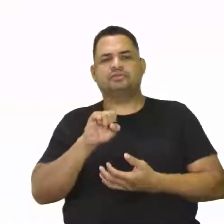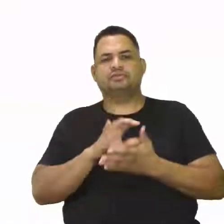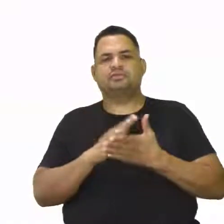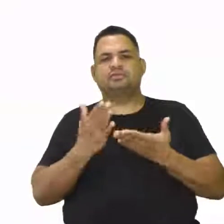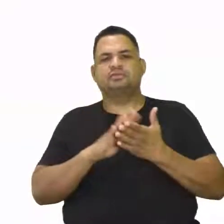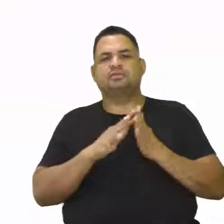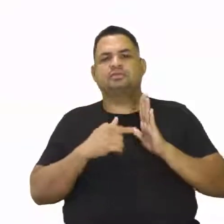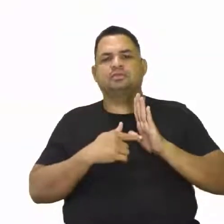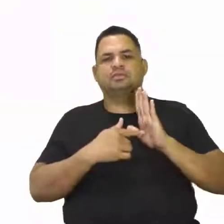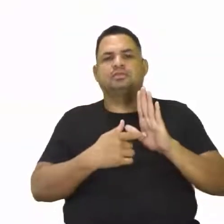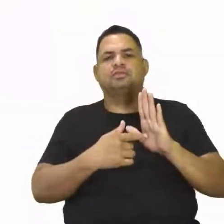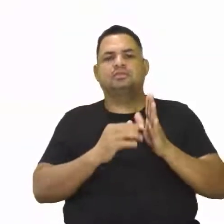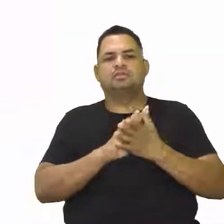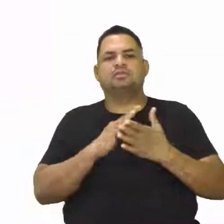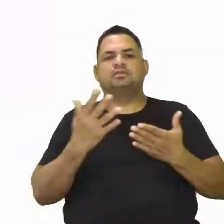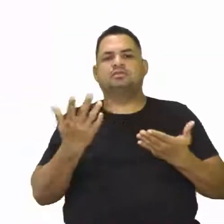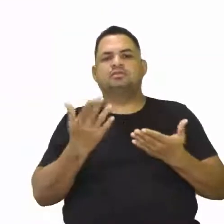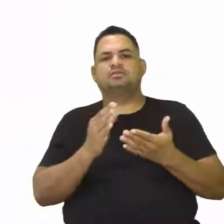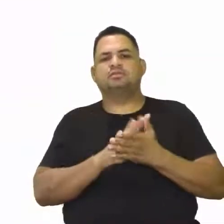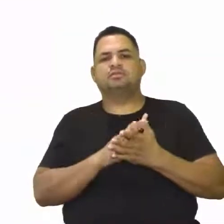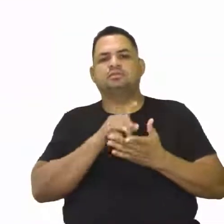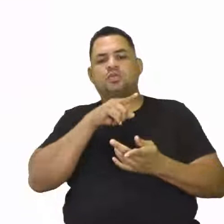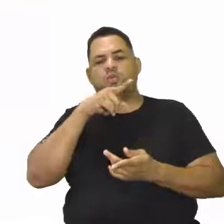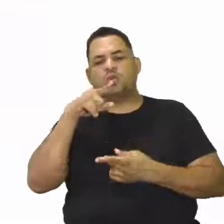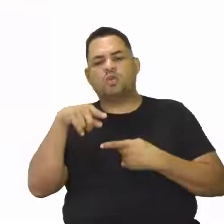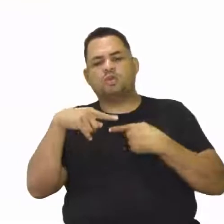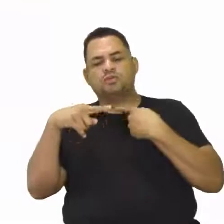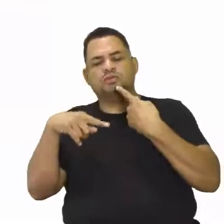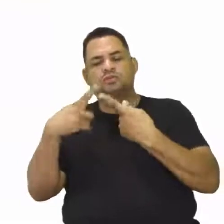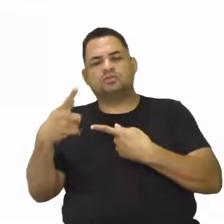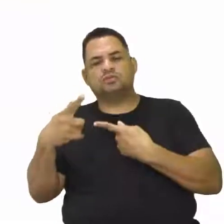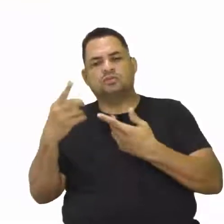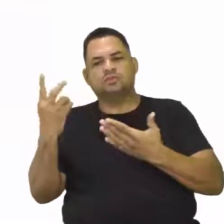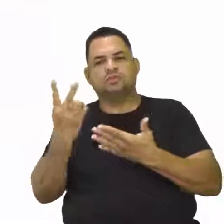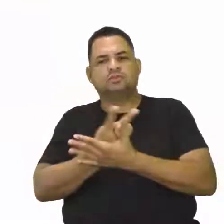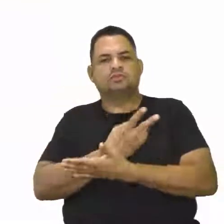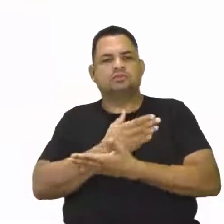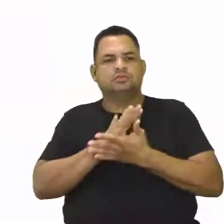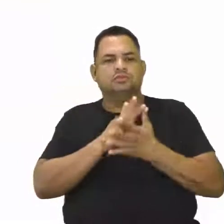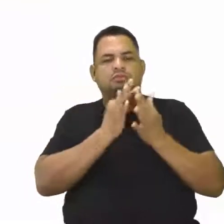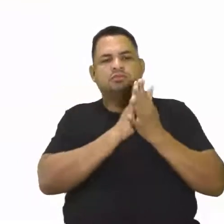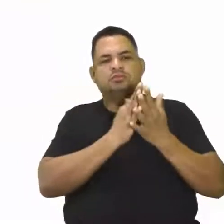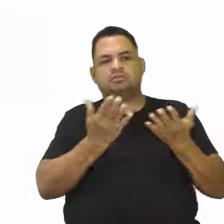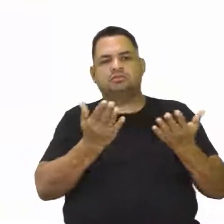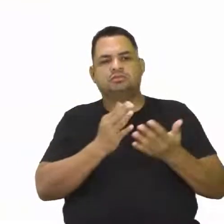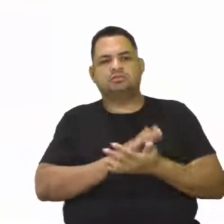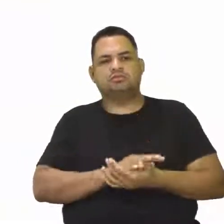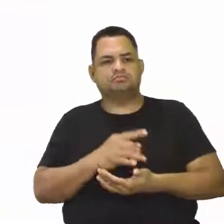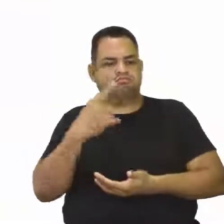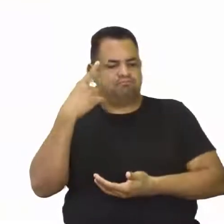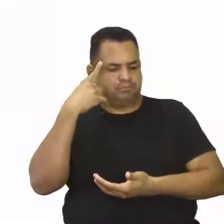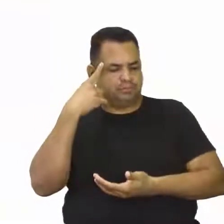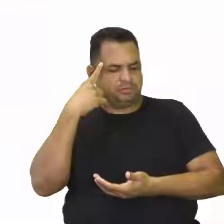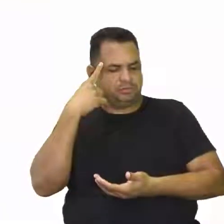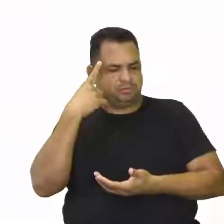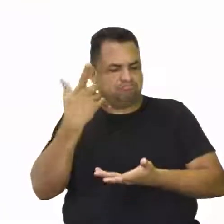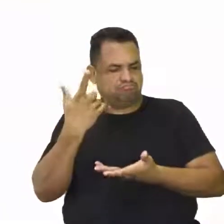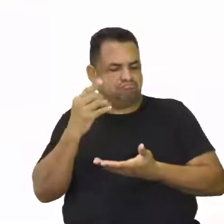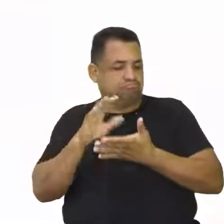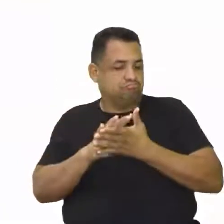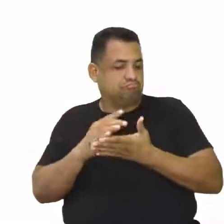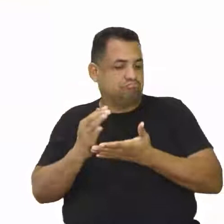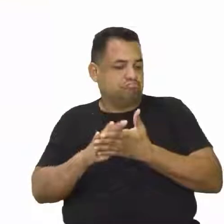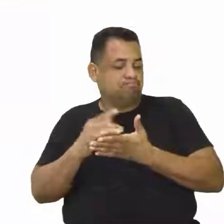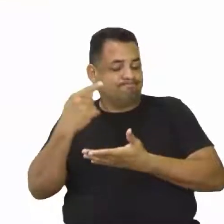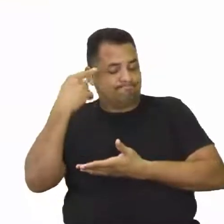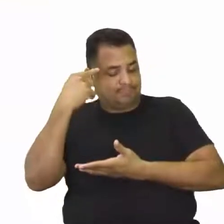que expressam um efeito de consequência na oração. Pienso, luego existo. Não tem